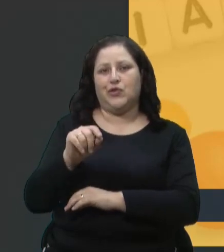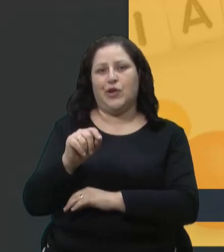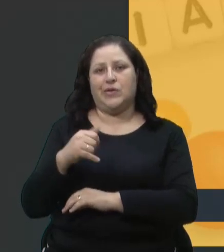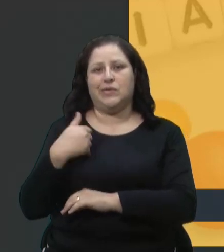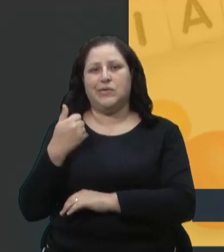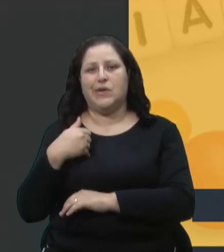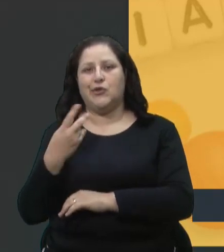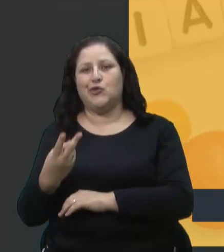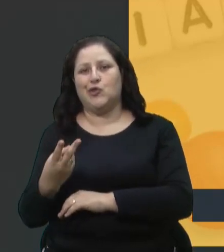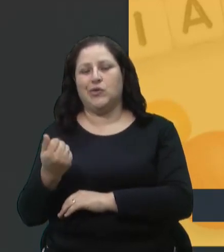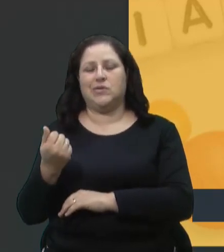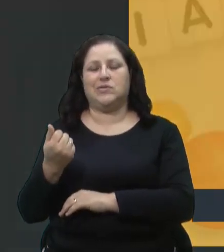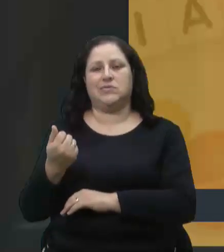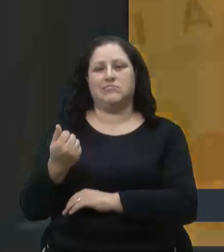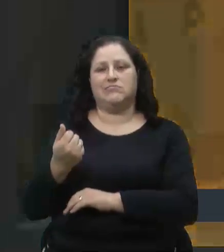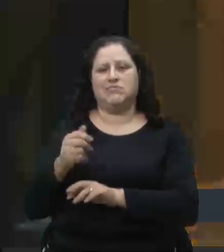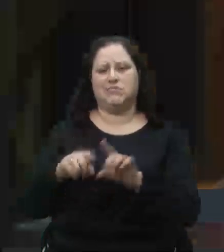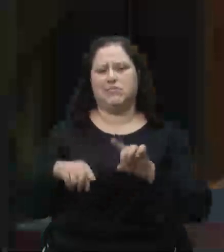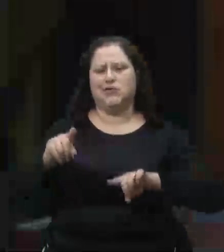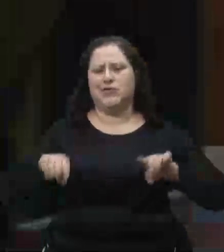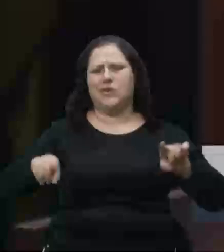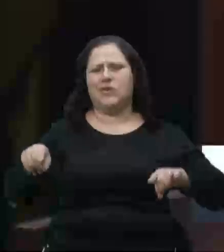sofrem, e muito,